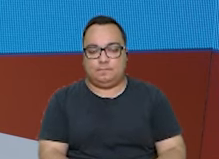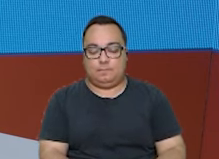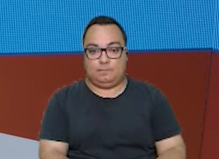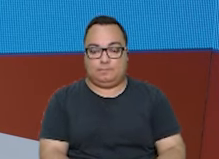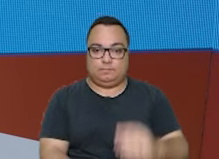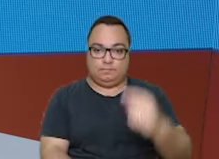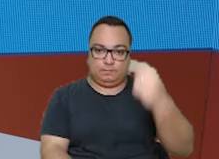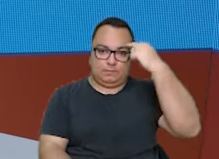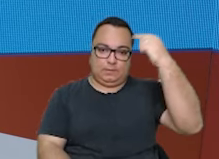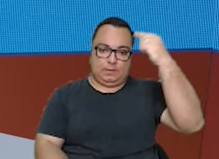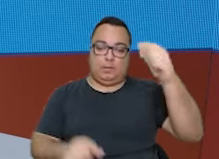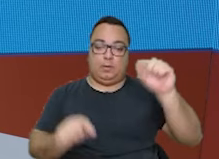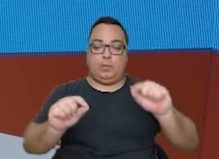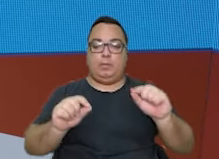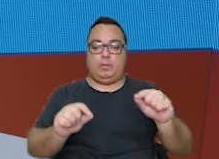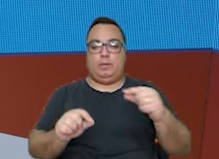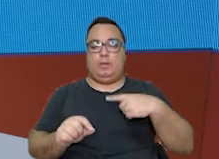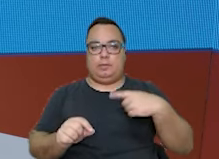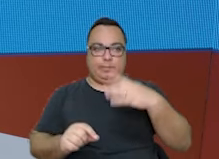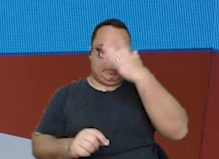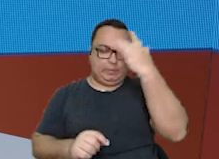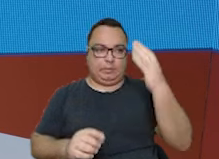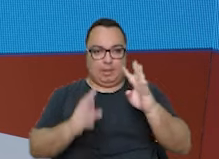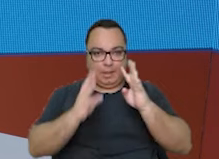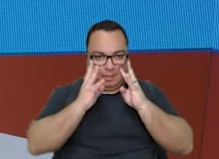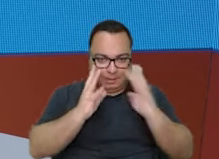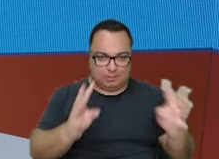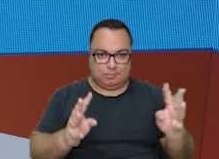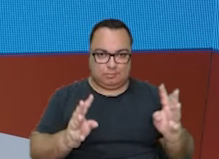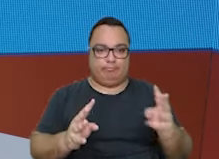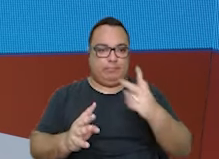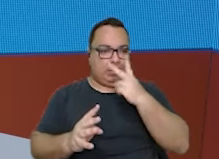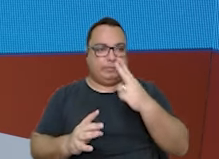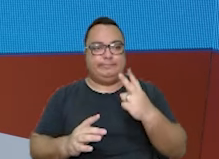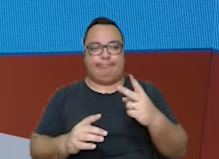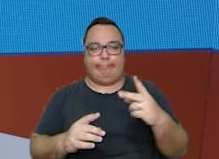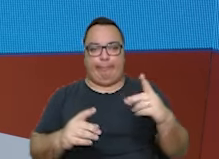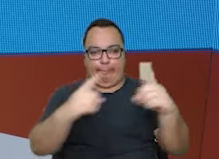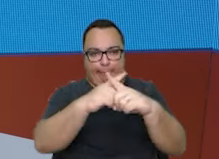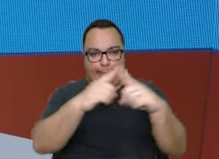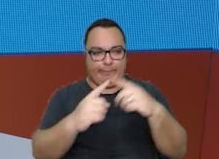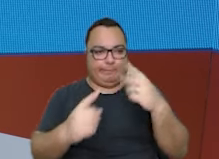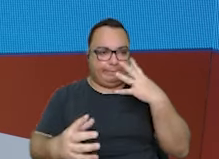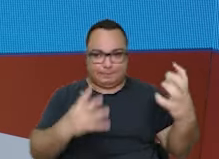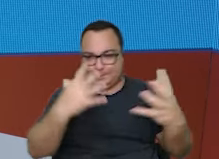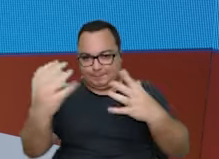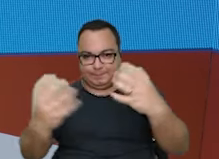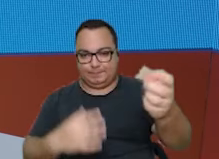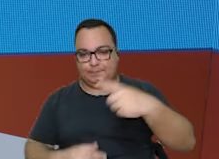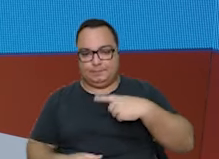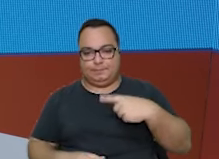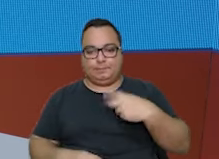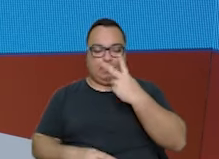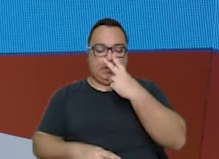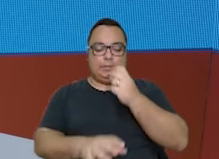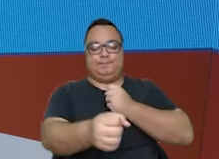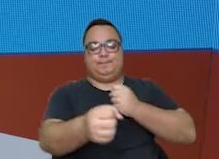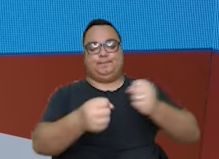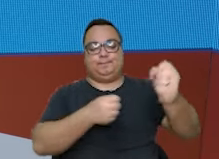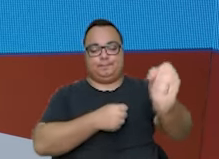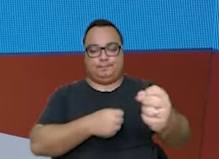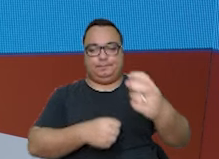Hoje existe uma disputa gigantesca pela nossa atenção e e é só a gente se colocar sempre no lugar de um consumidor